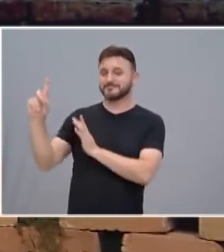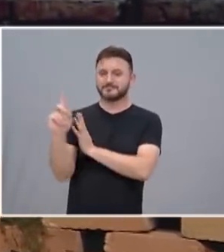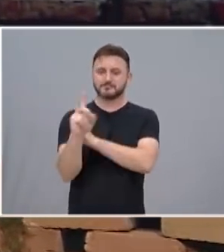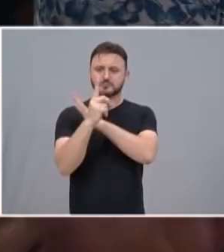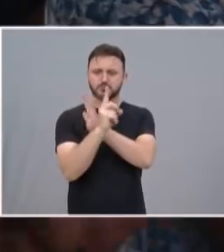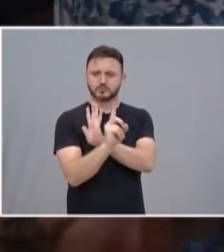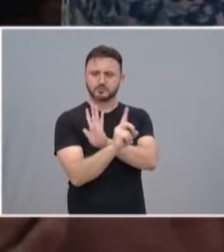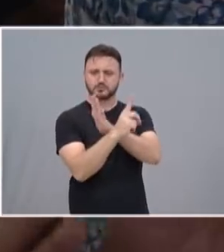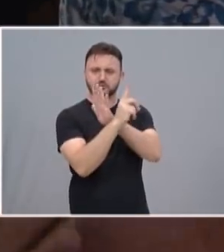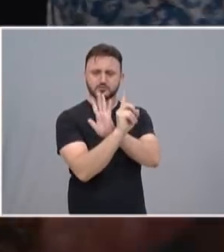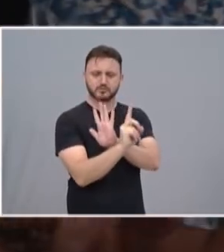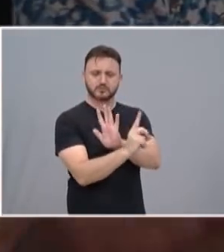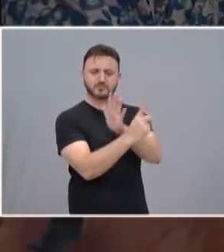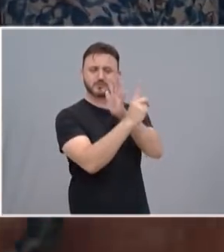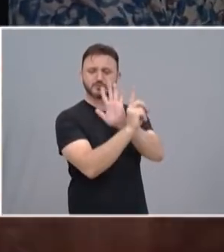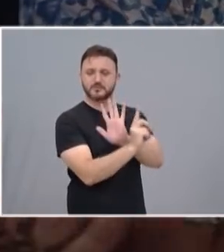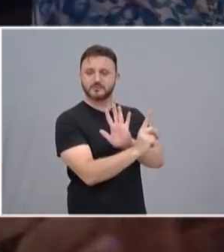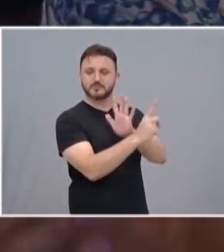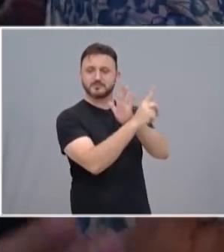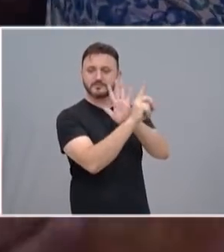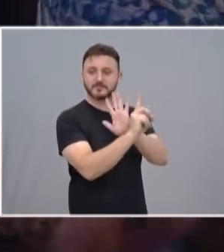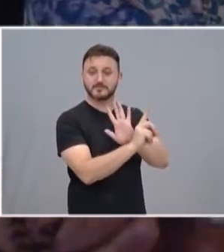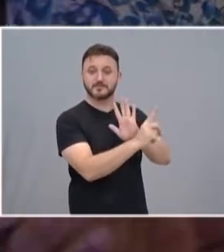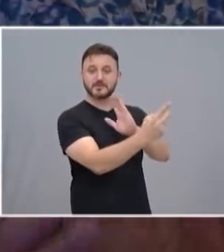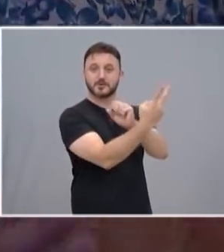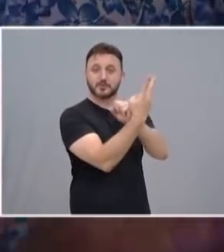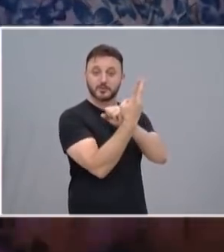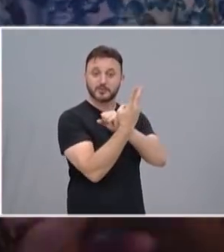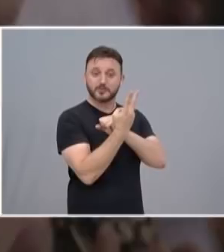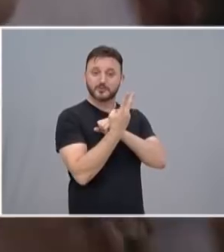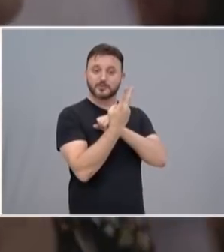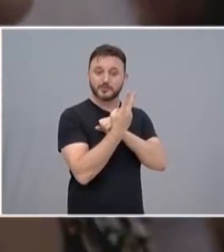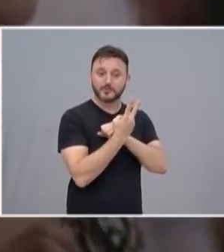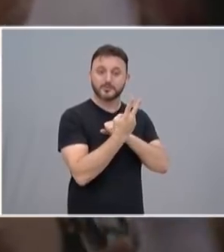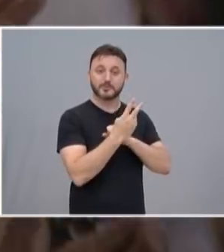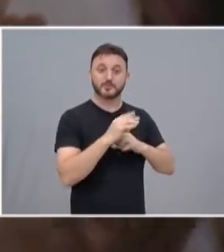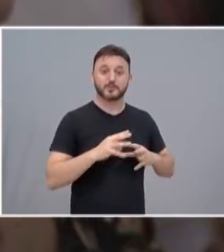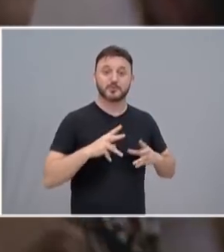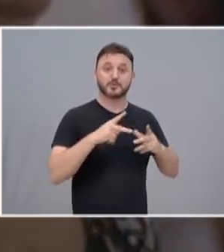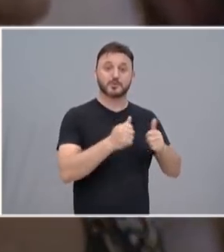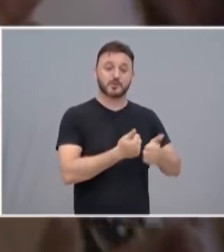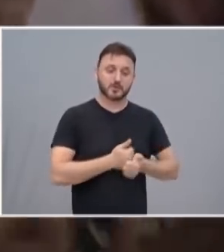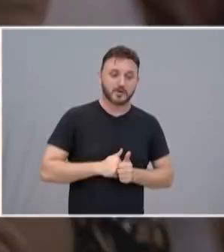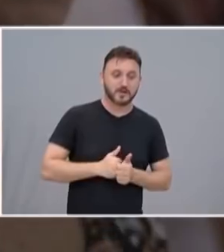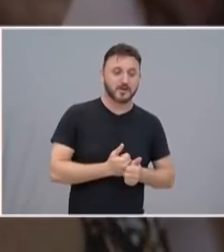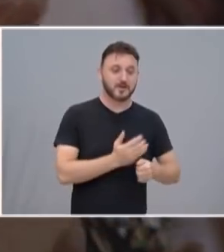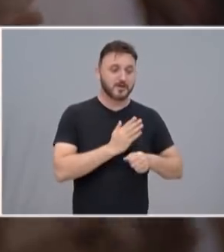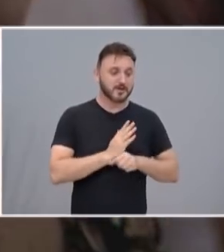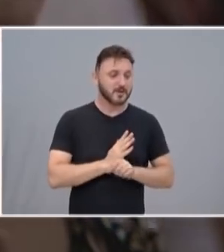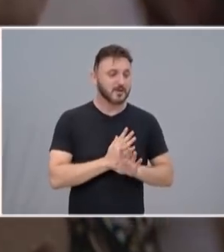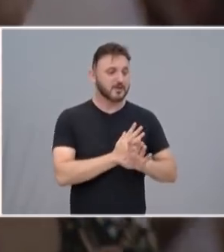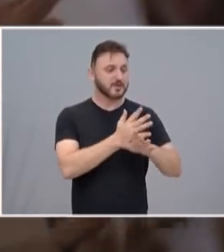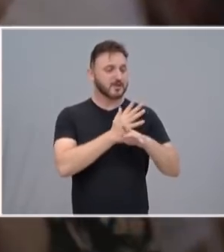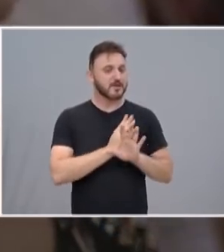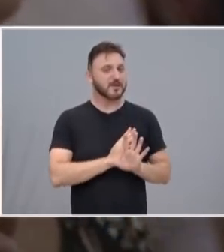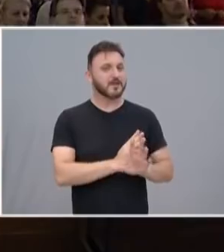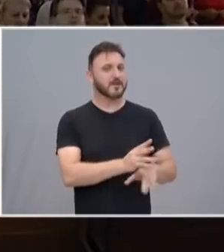as barreiras. O teu povo segue junto, amparados por tua